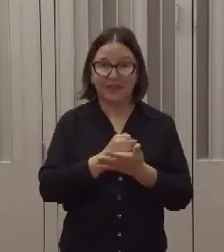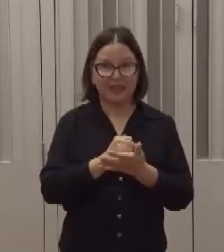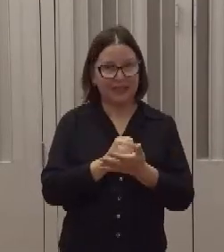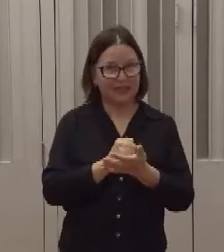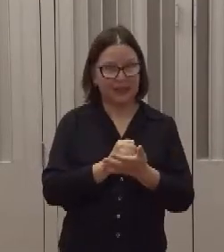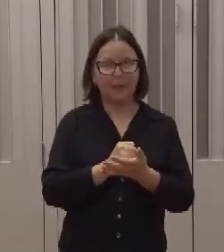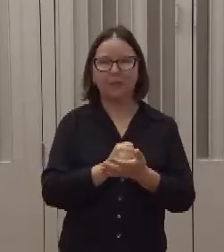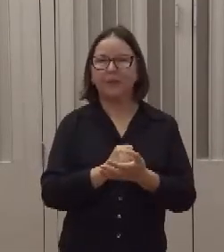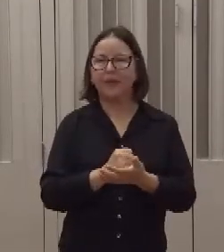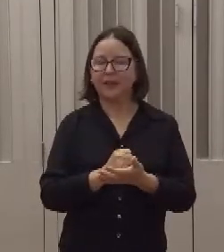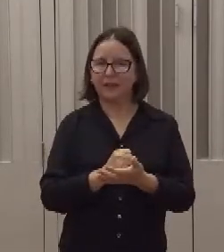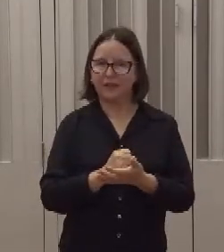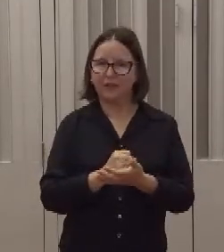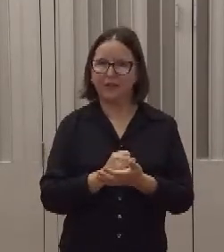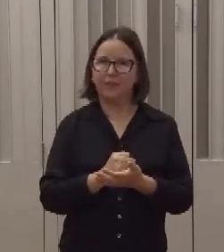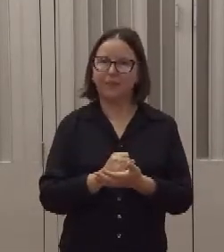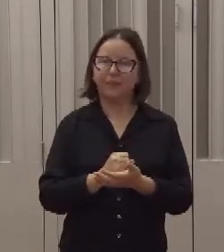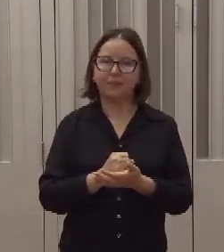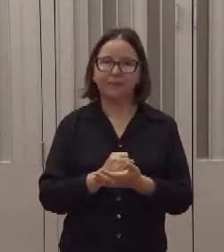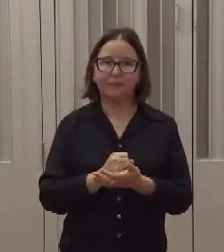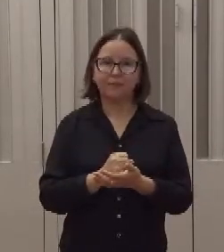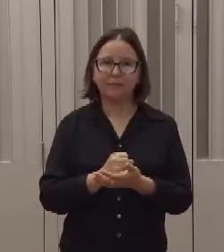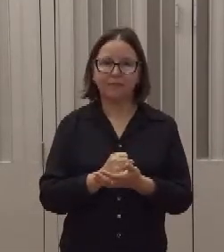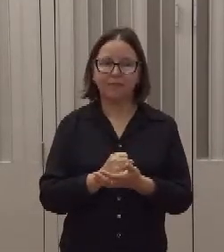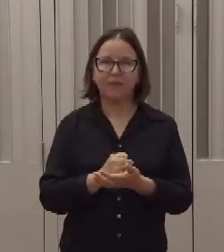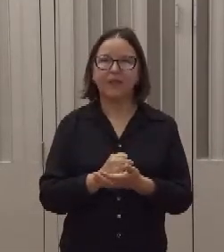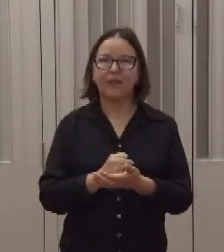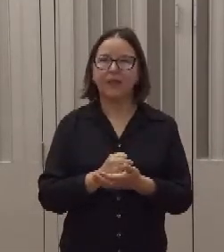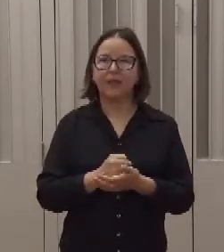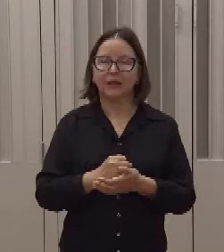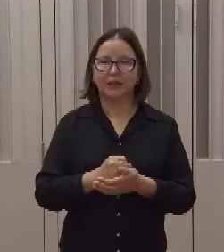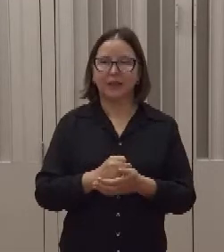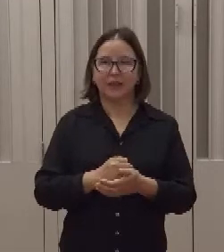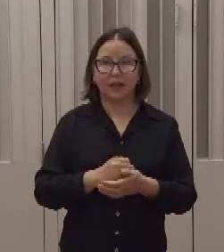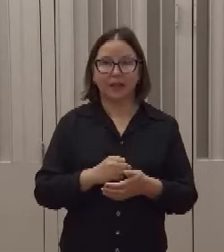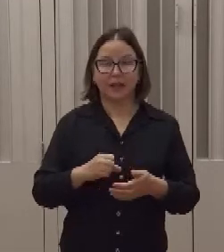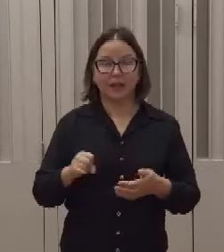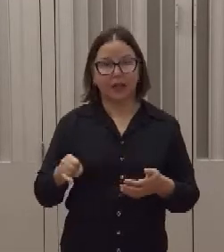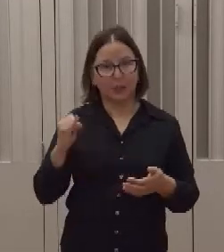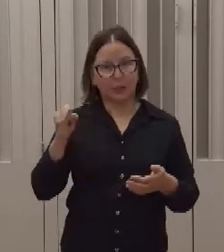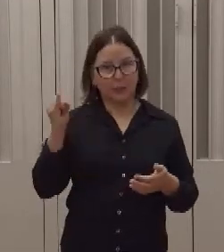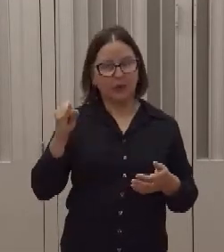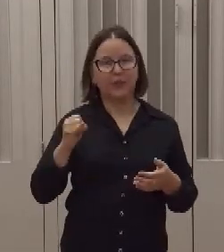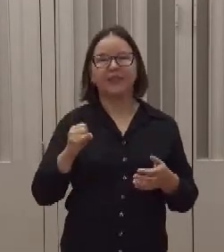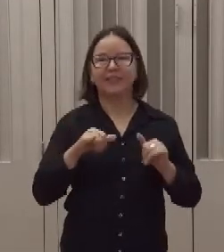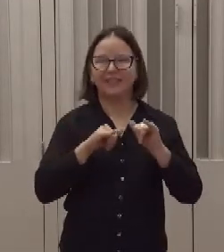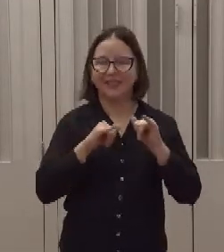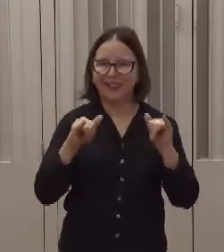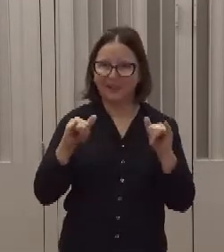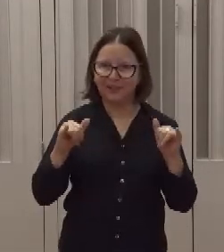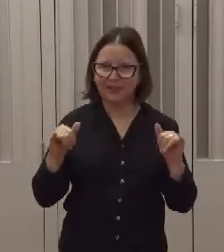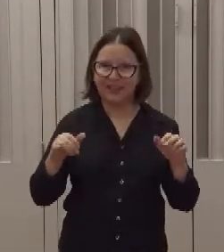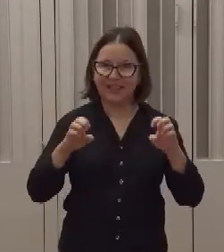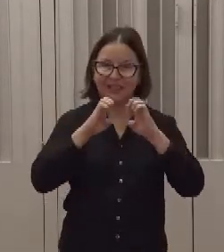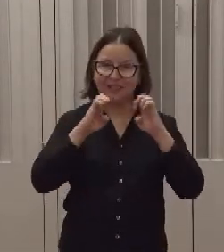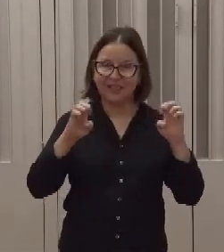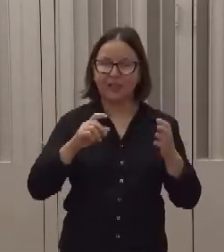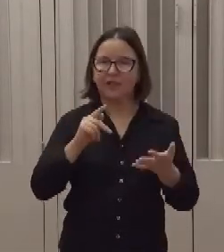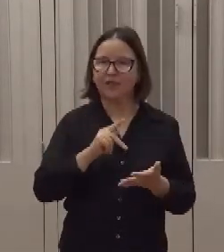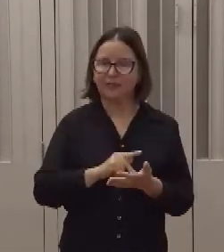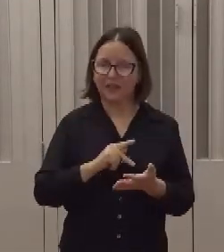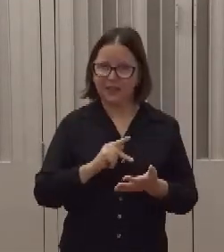permanecer a mensagem do Evangelho pura e verdadeira. Um Evangelho corrompido, uma mensagem